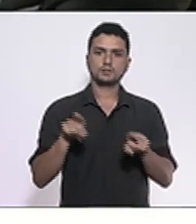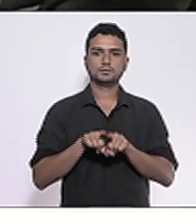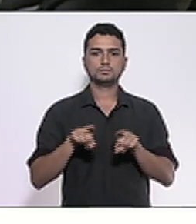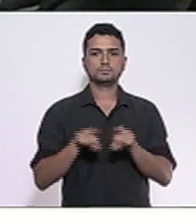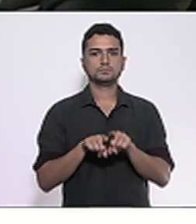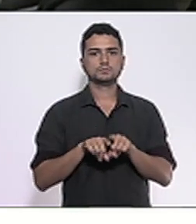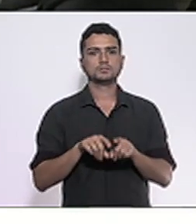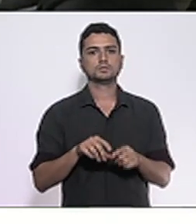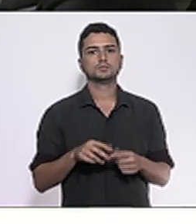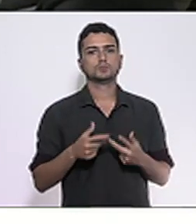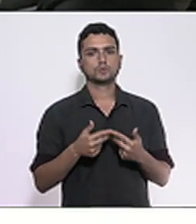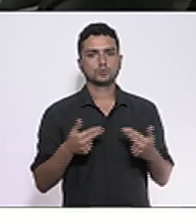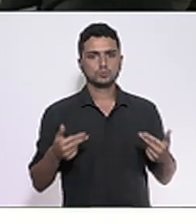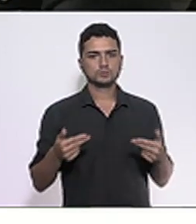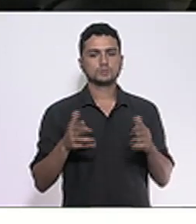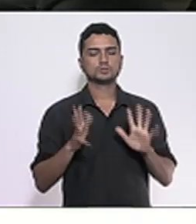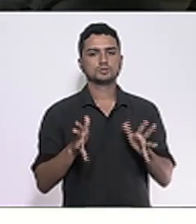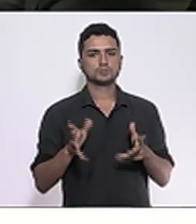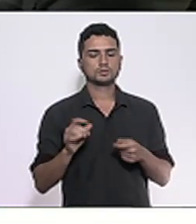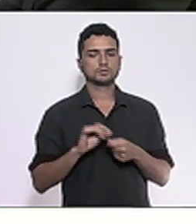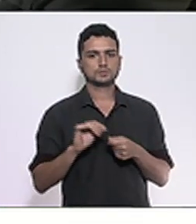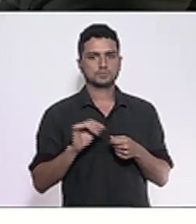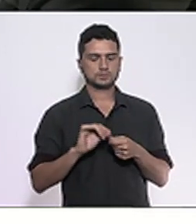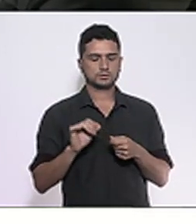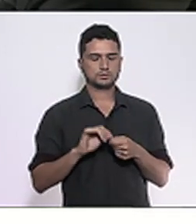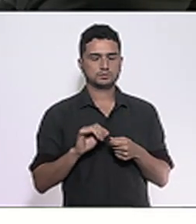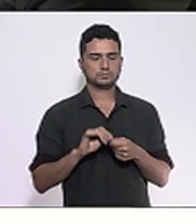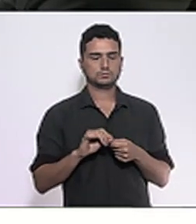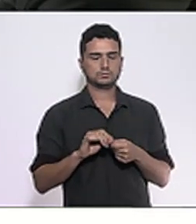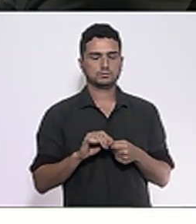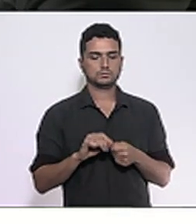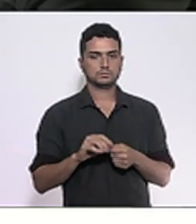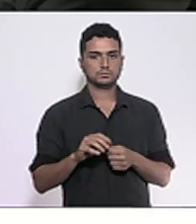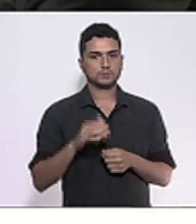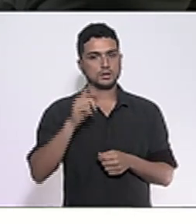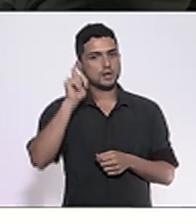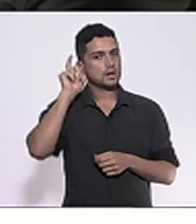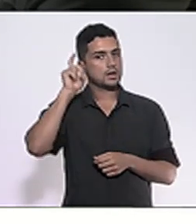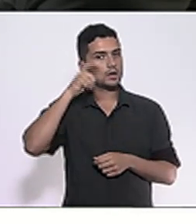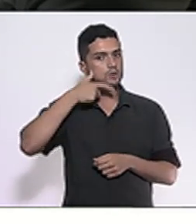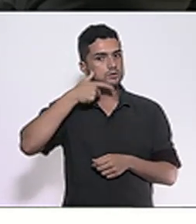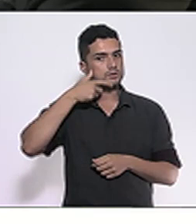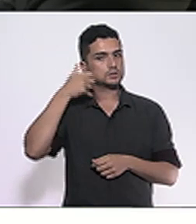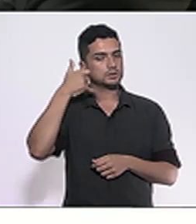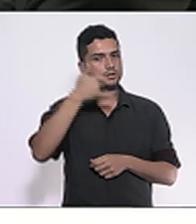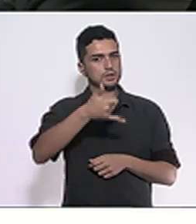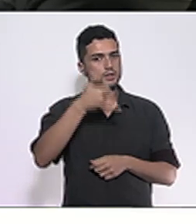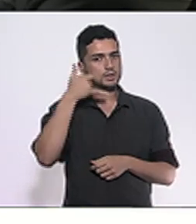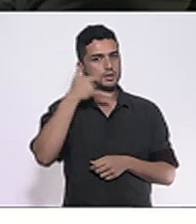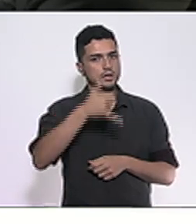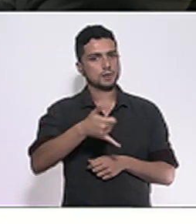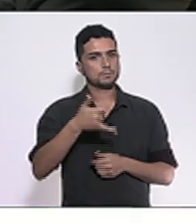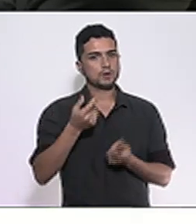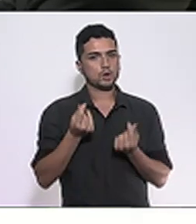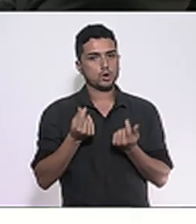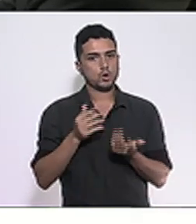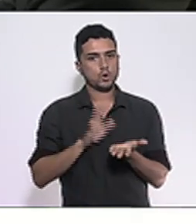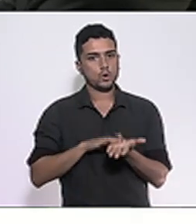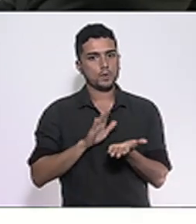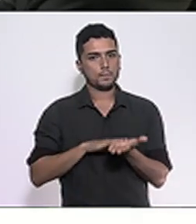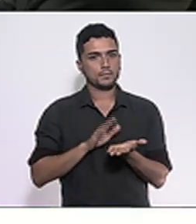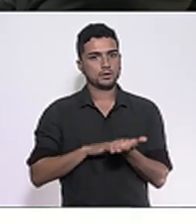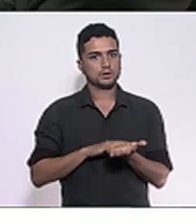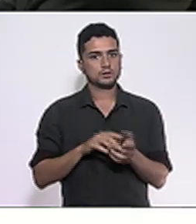foram implementadas, como essa que eu mencionei, né, do call center, como o que chamamos internamente lá de